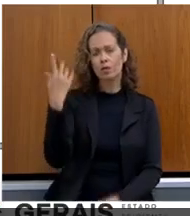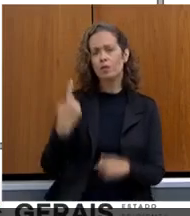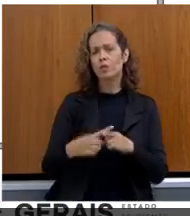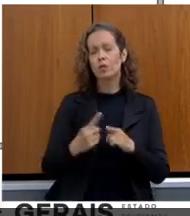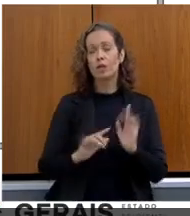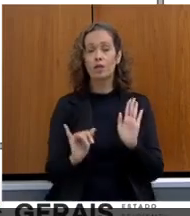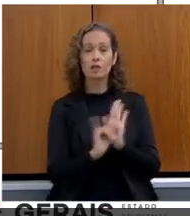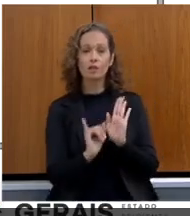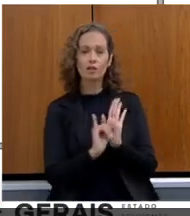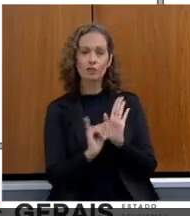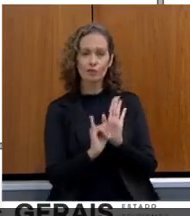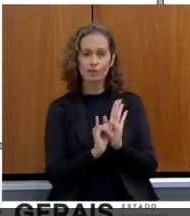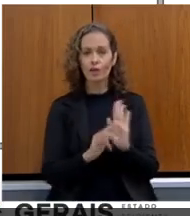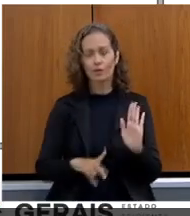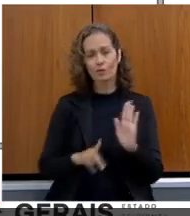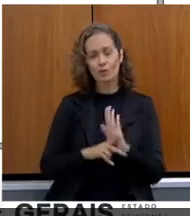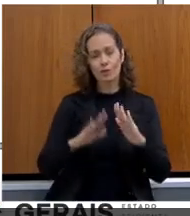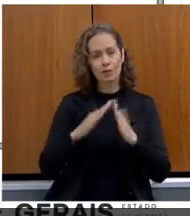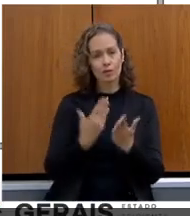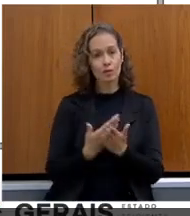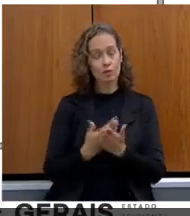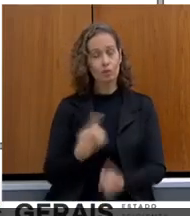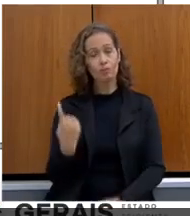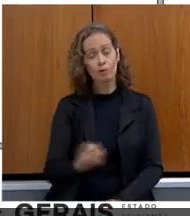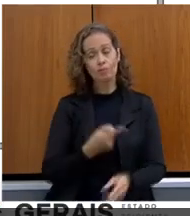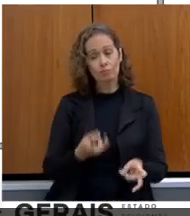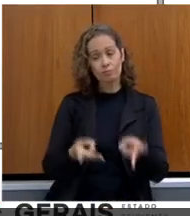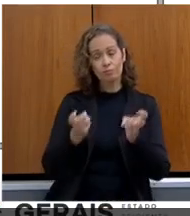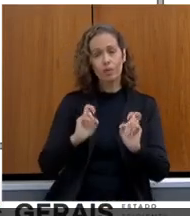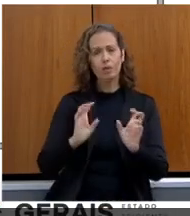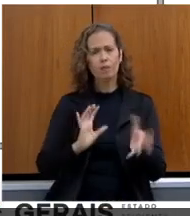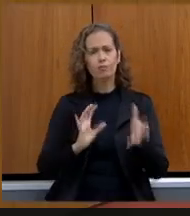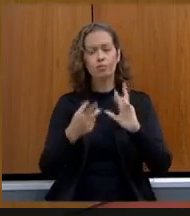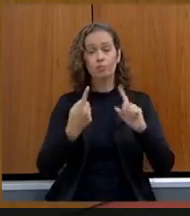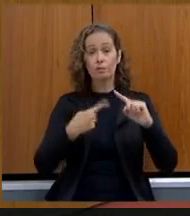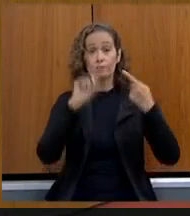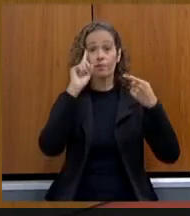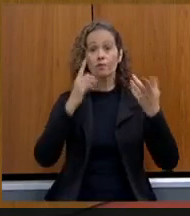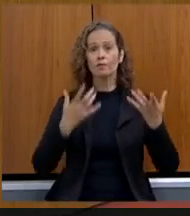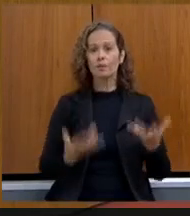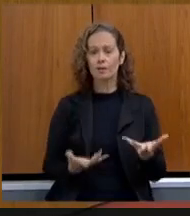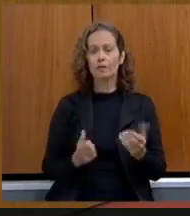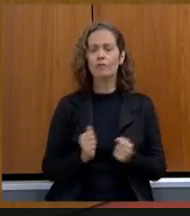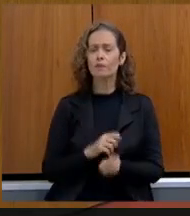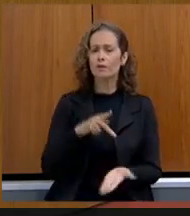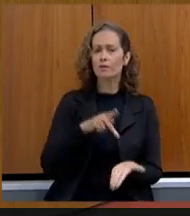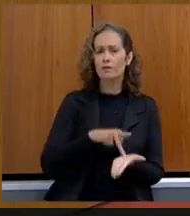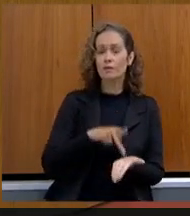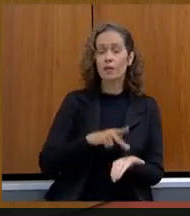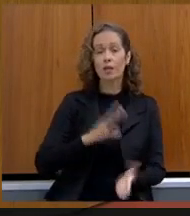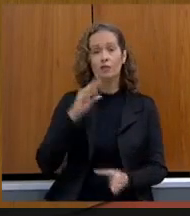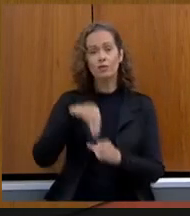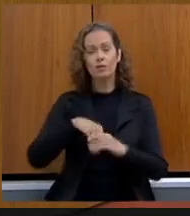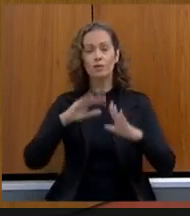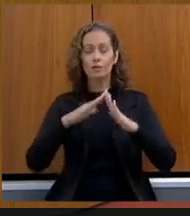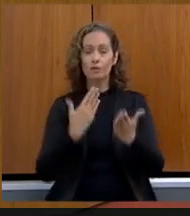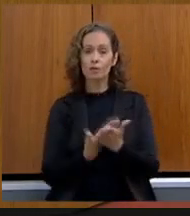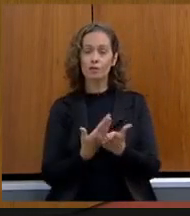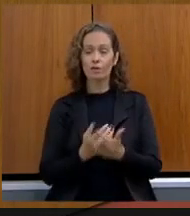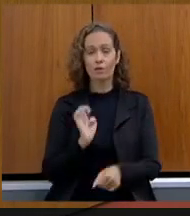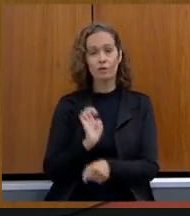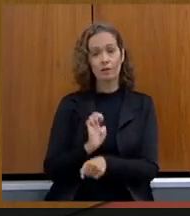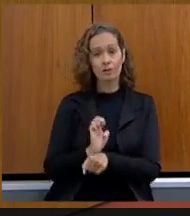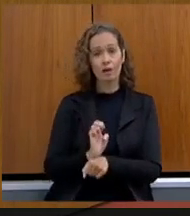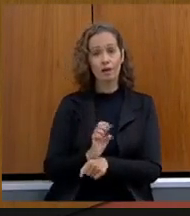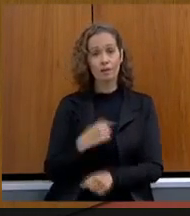identidade a gente tem visto uma grande transformação não é deputada uma grande transformação da realidade das escolas estaduais